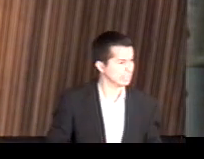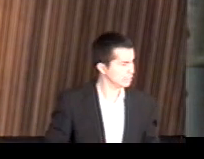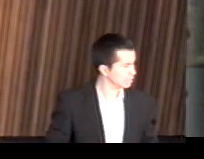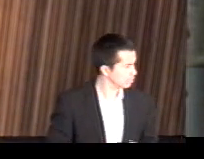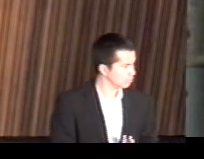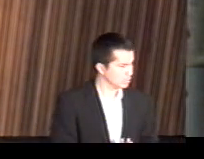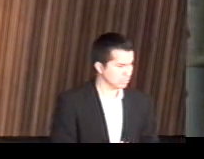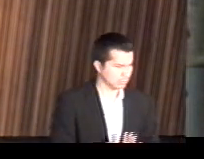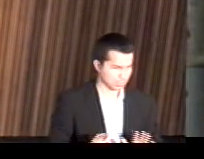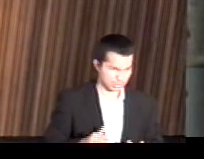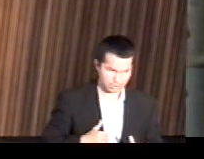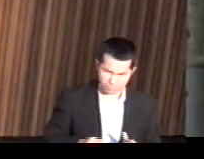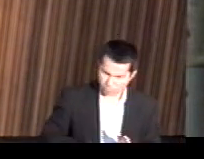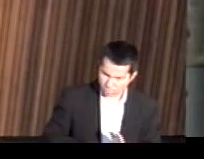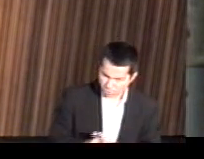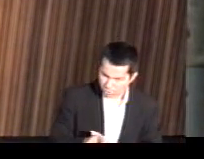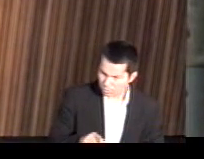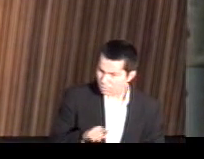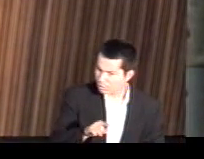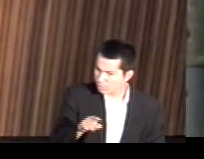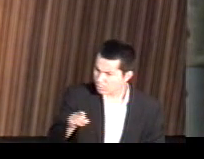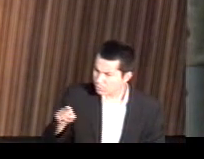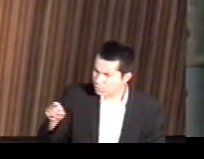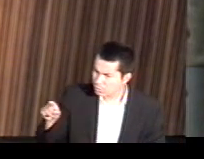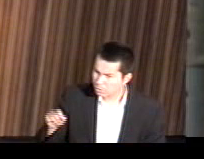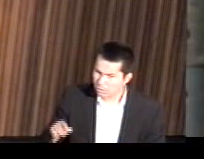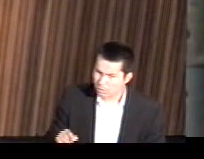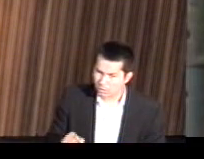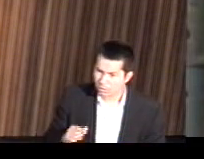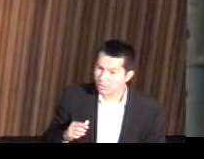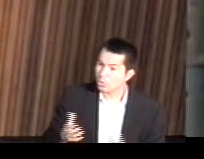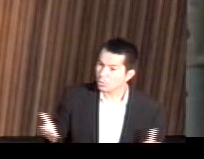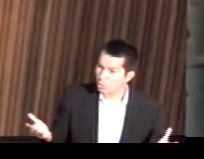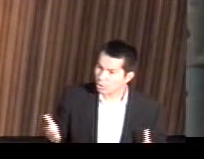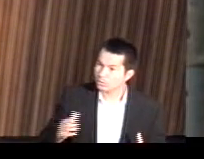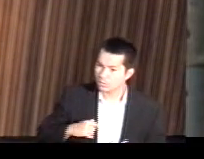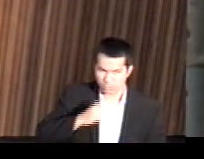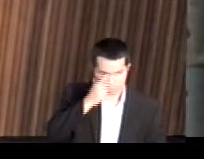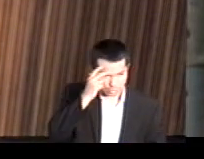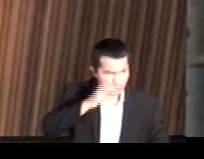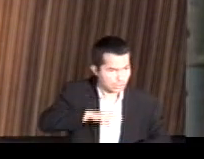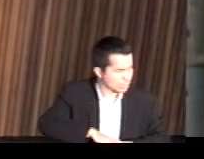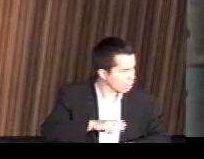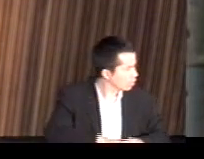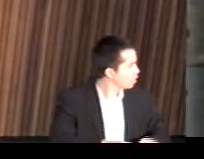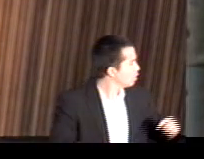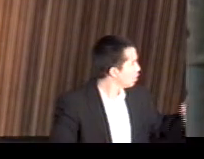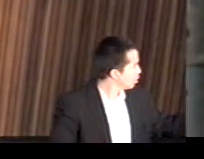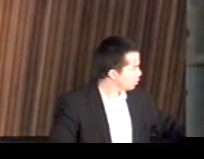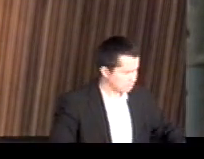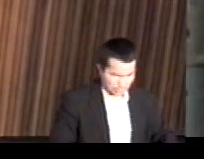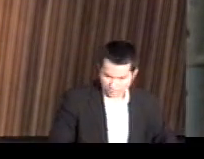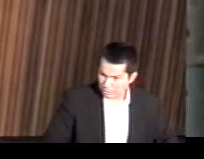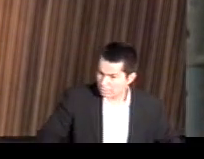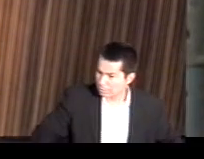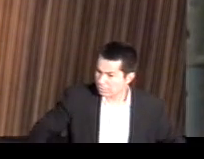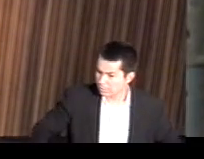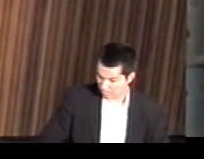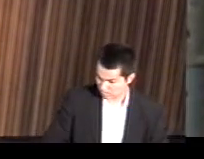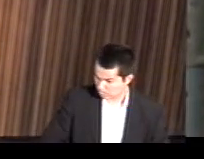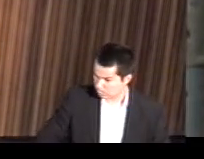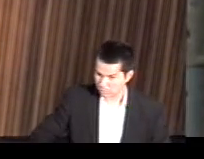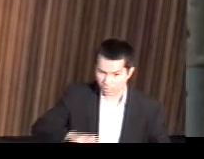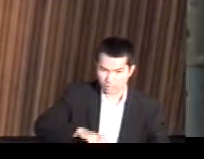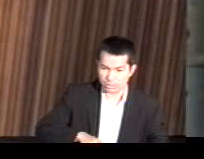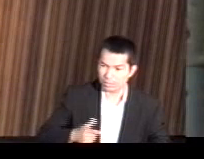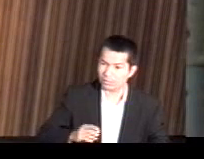Você está entendendo? Eu nunca vi ninguém sentado no chão como está sentado aqui hoje. Deus está nesse negócio.